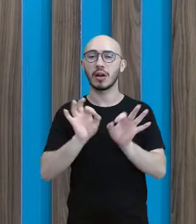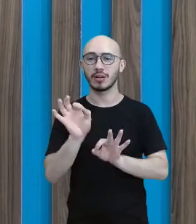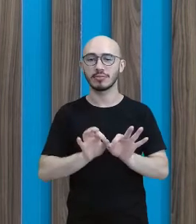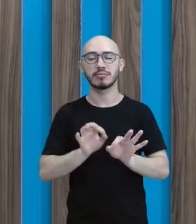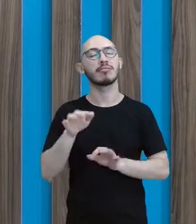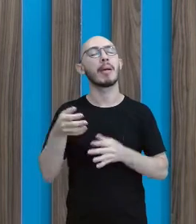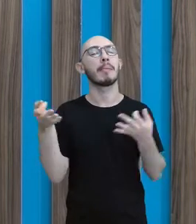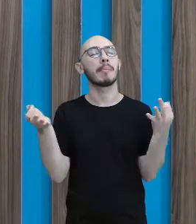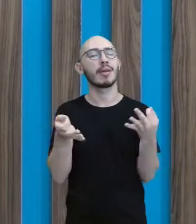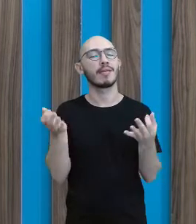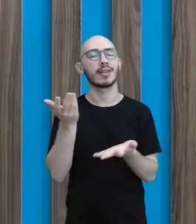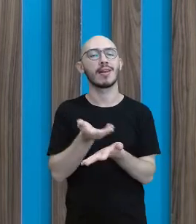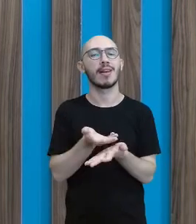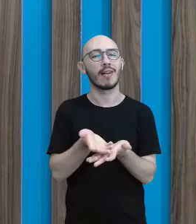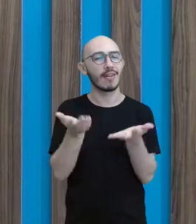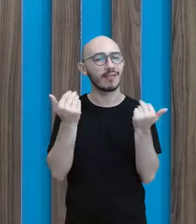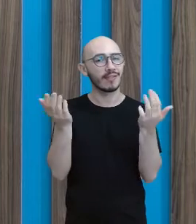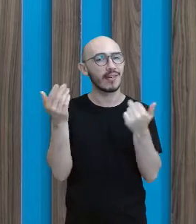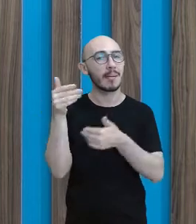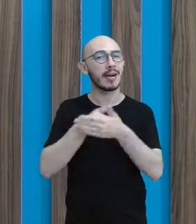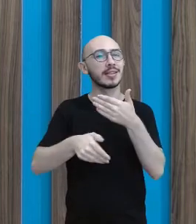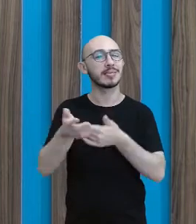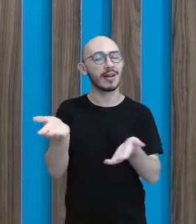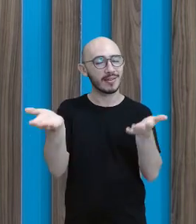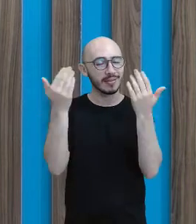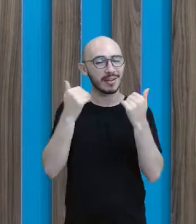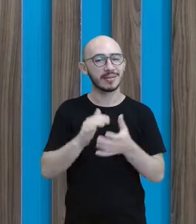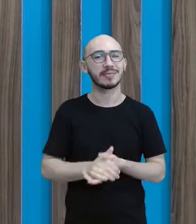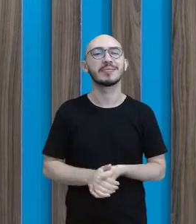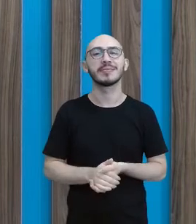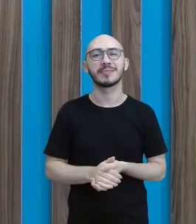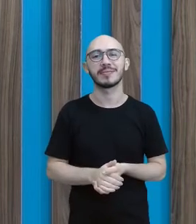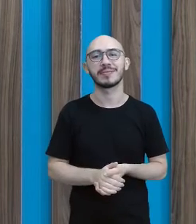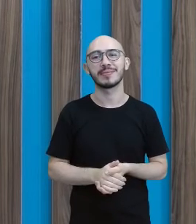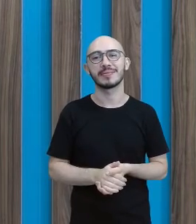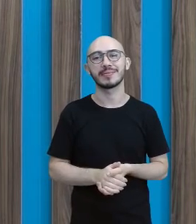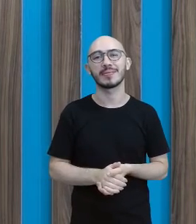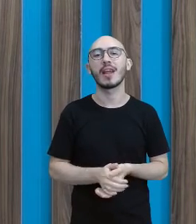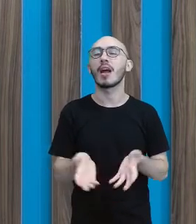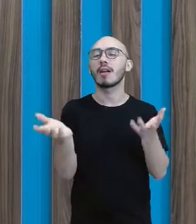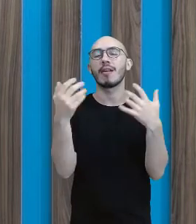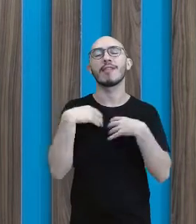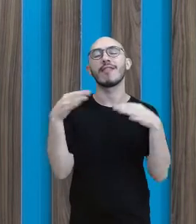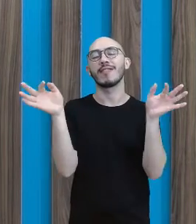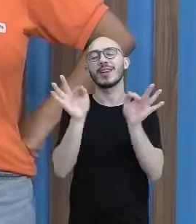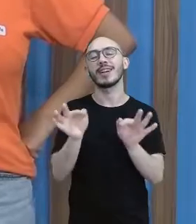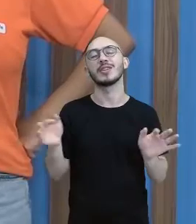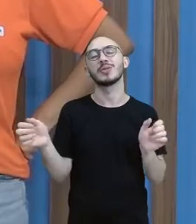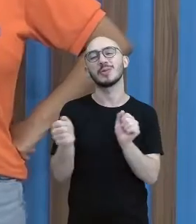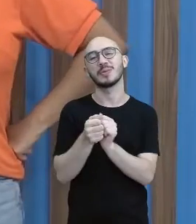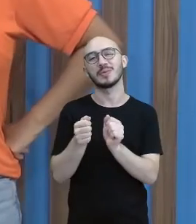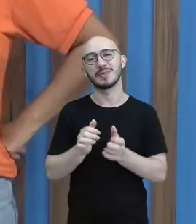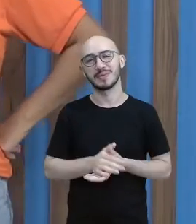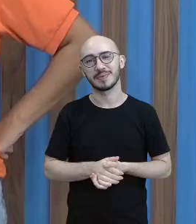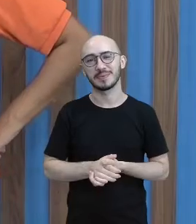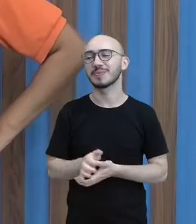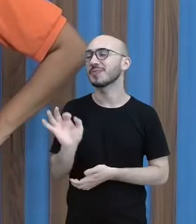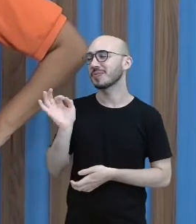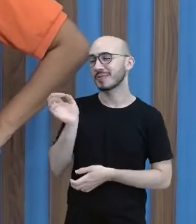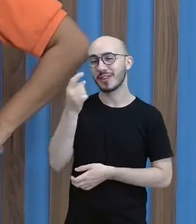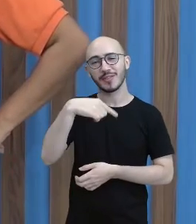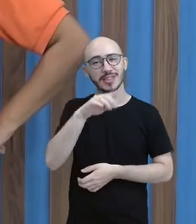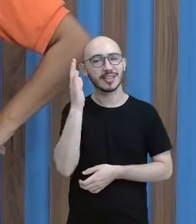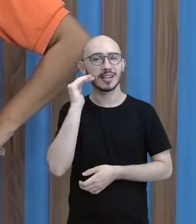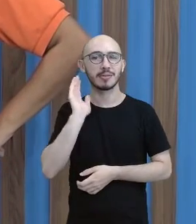Tá fantástica. Vem-se embora. Bora, vem se logar e vem ser feliz com a gente. Então, vocês já